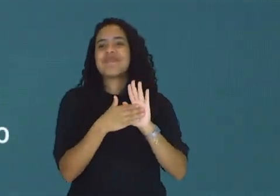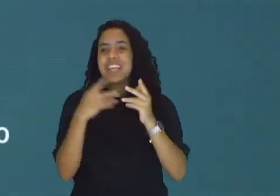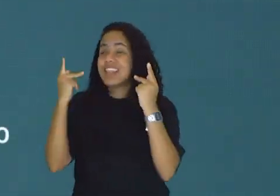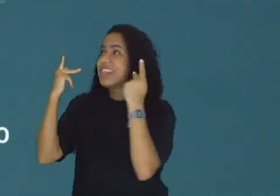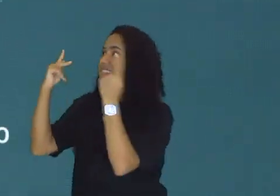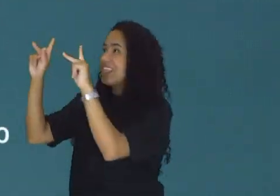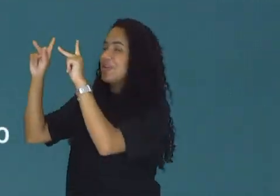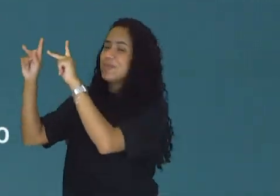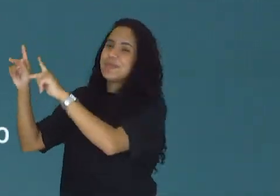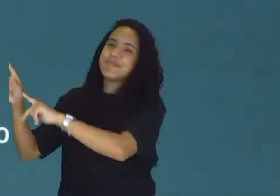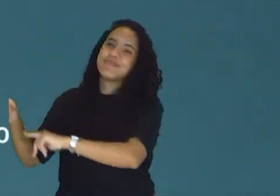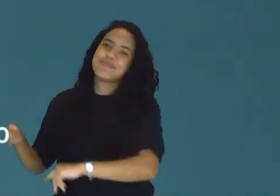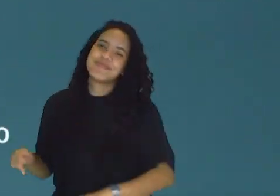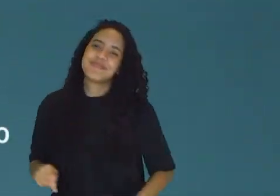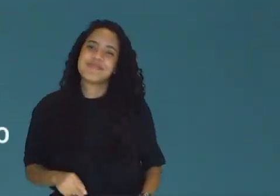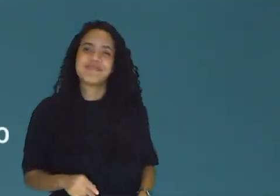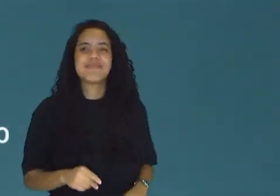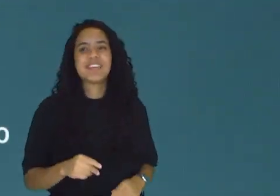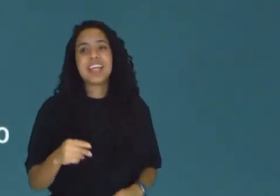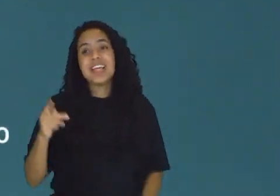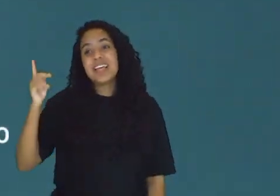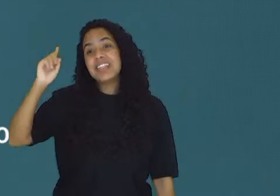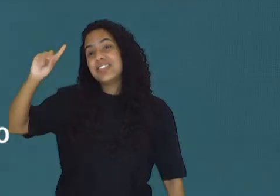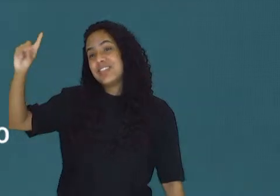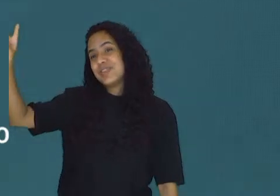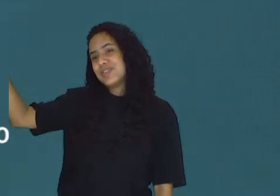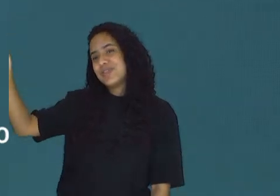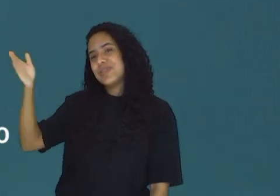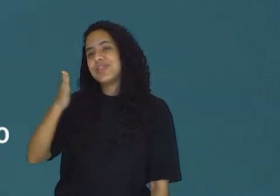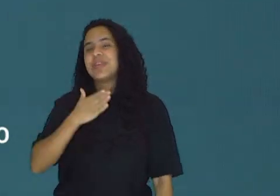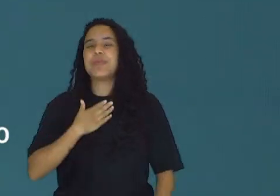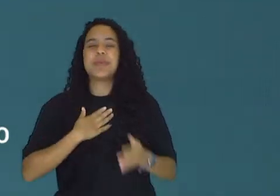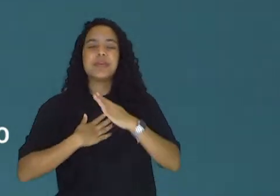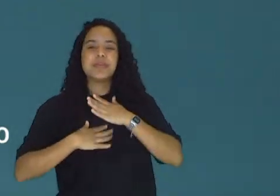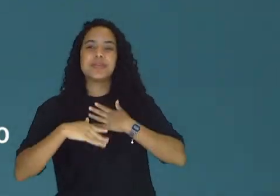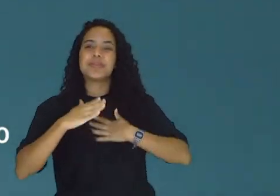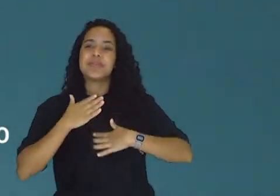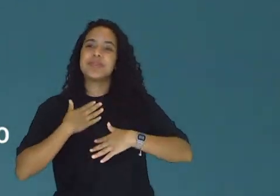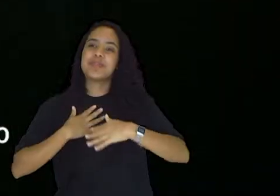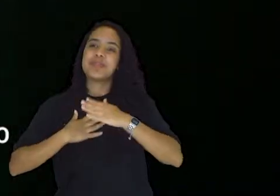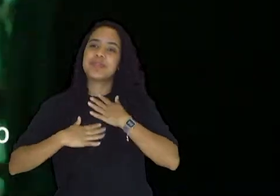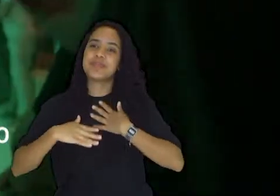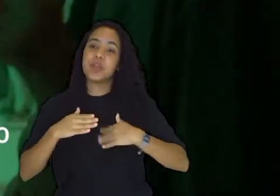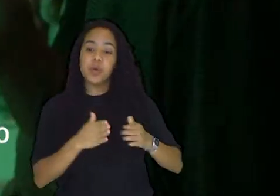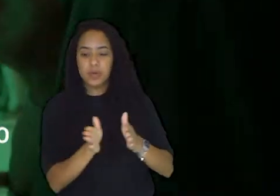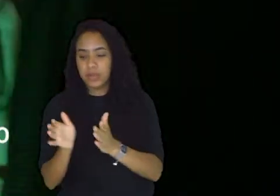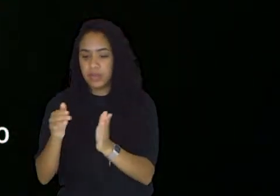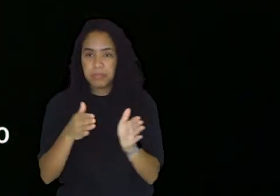Me